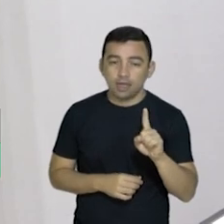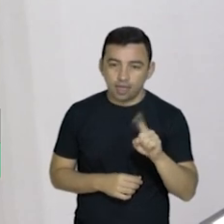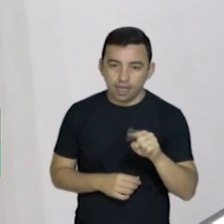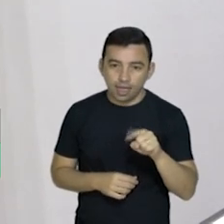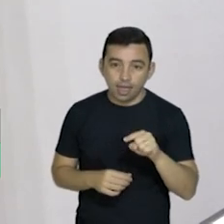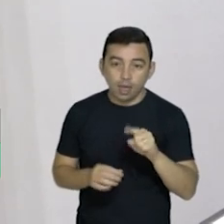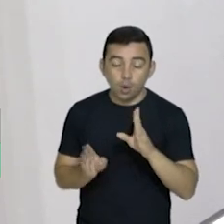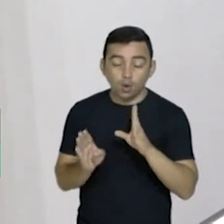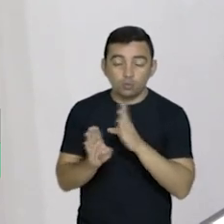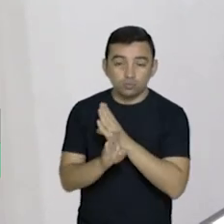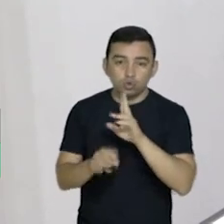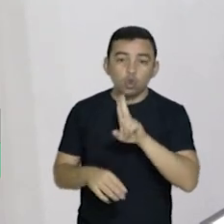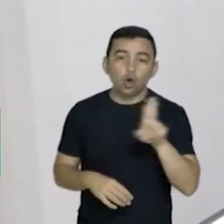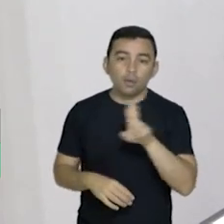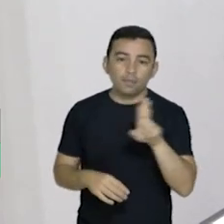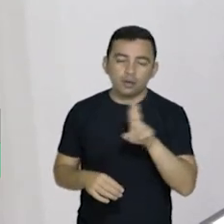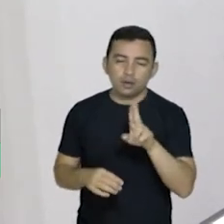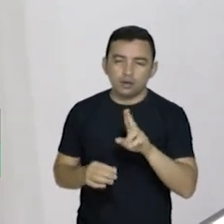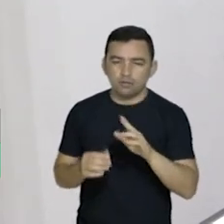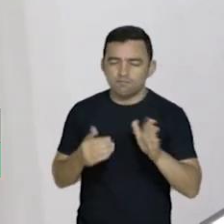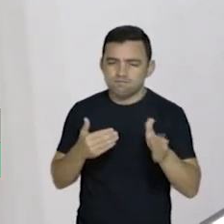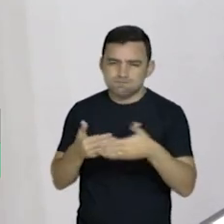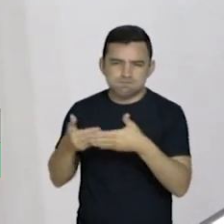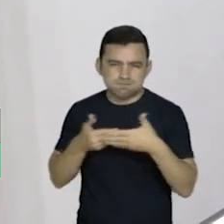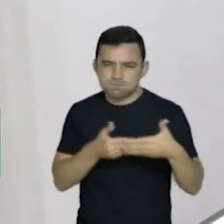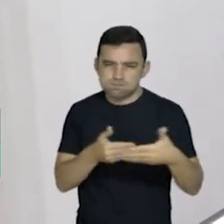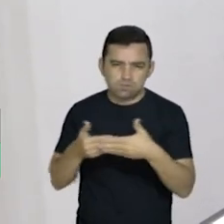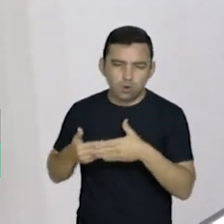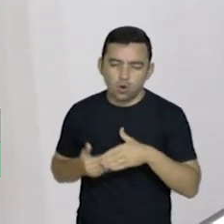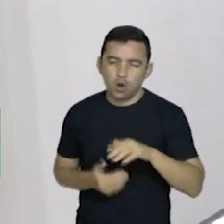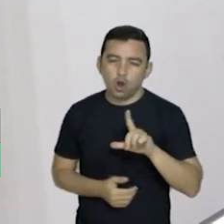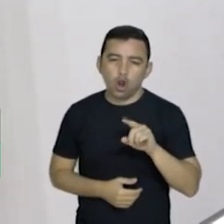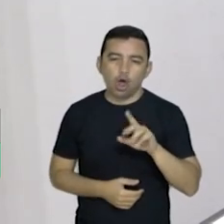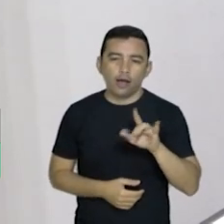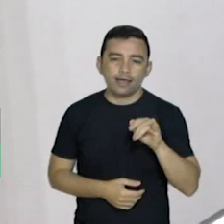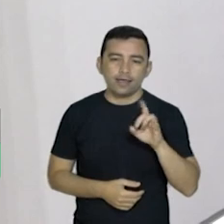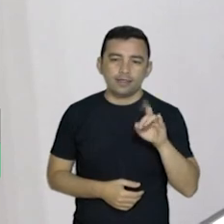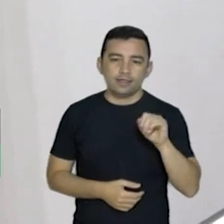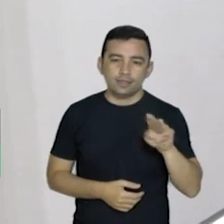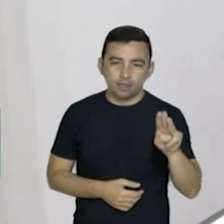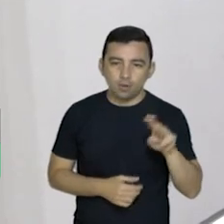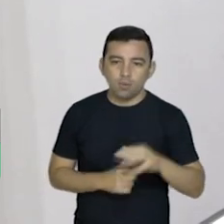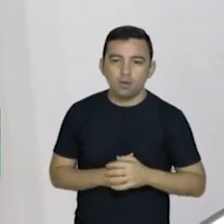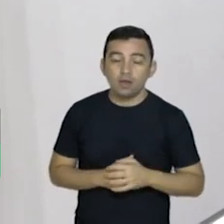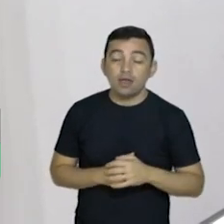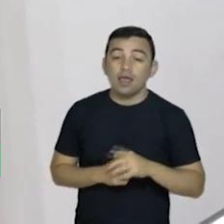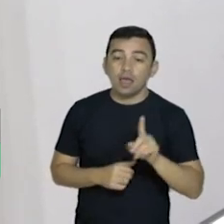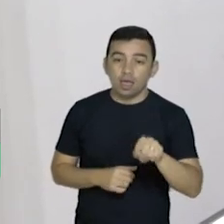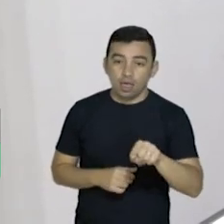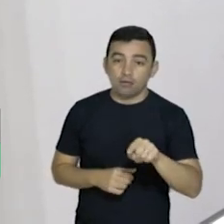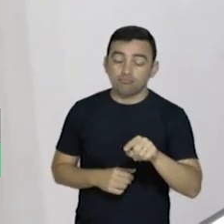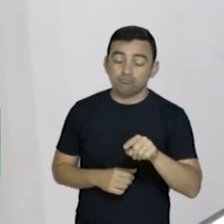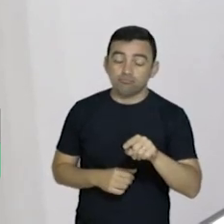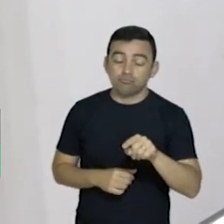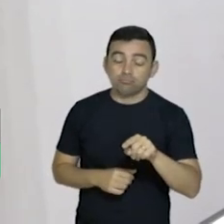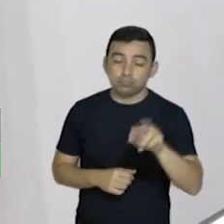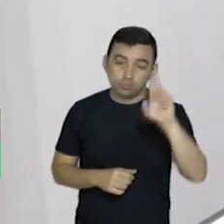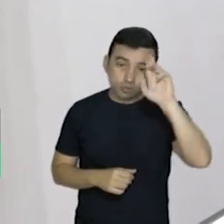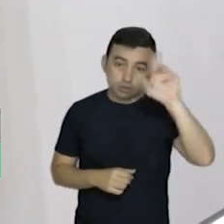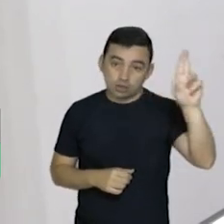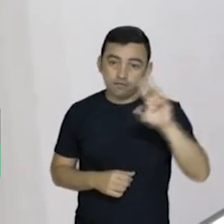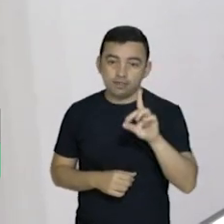e que teve a coordenação do Delegado darcina Dal Jr